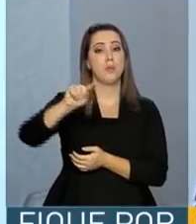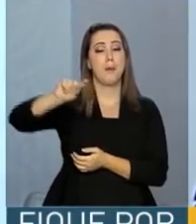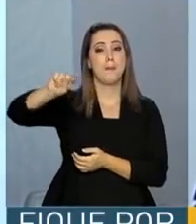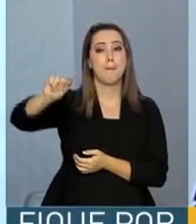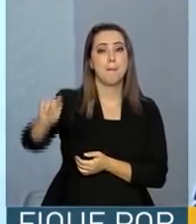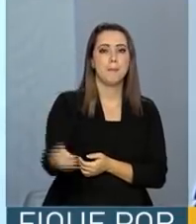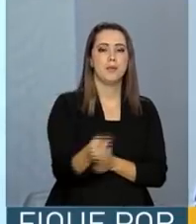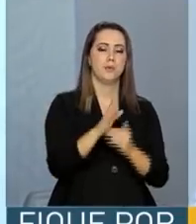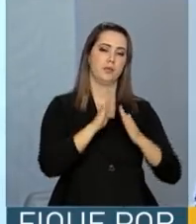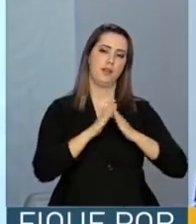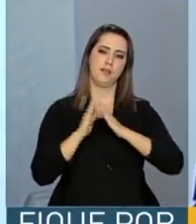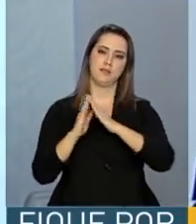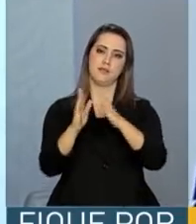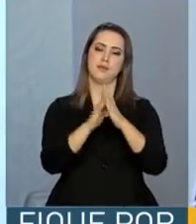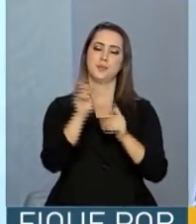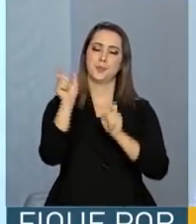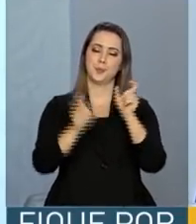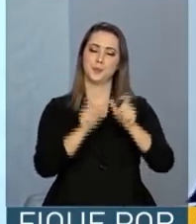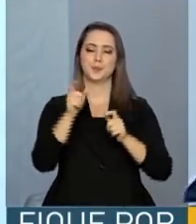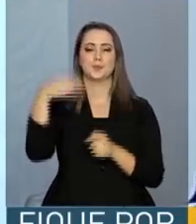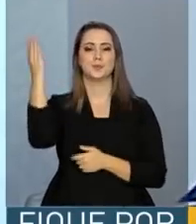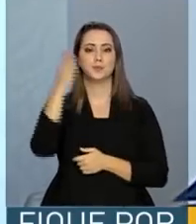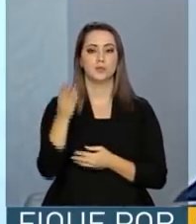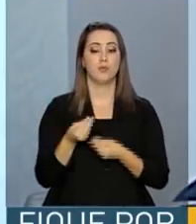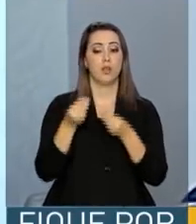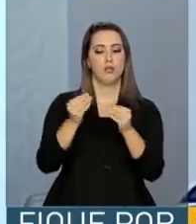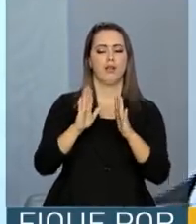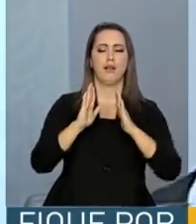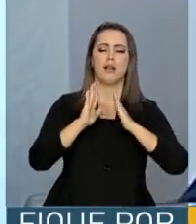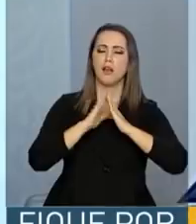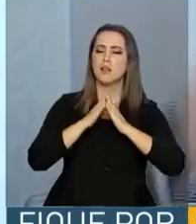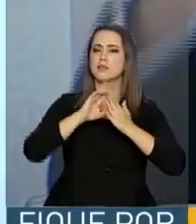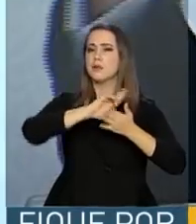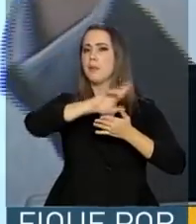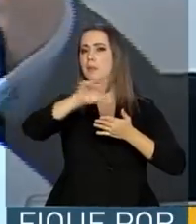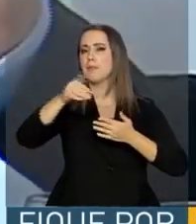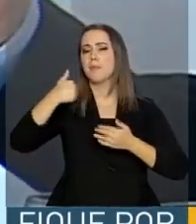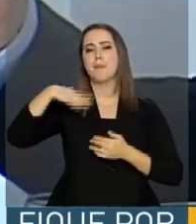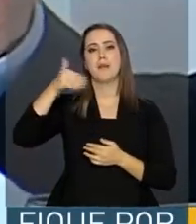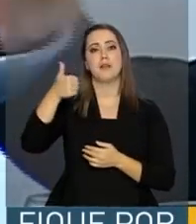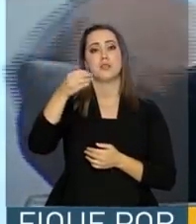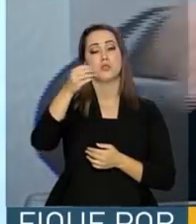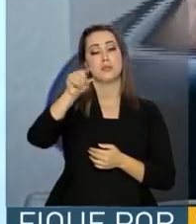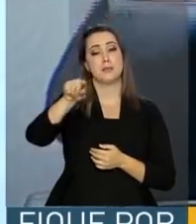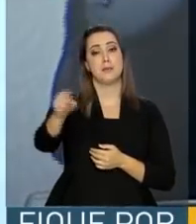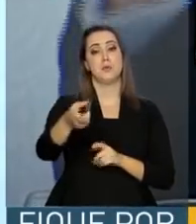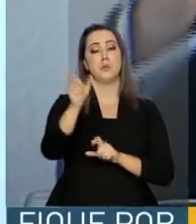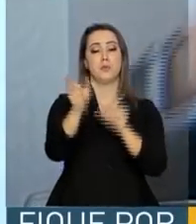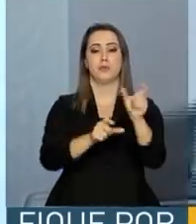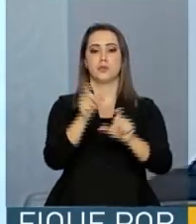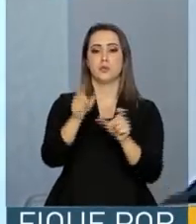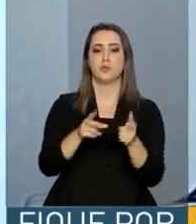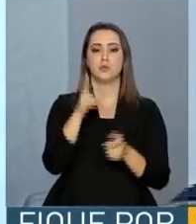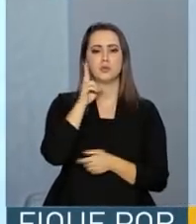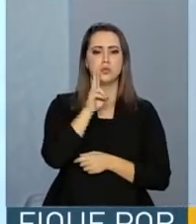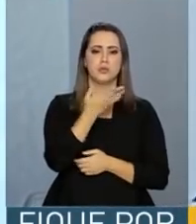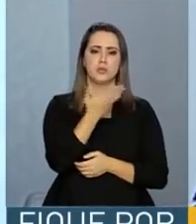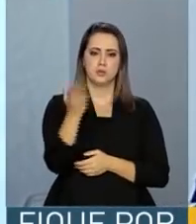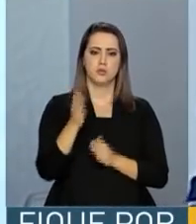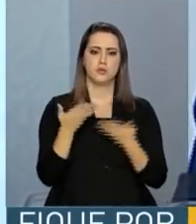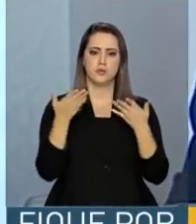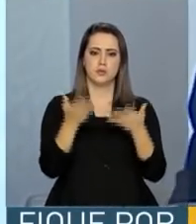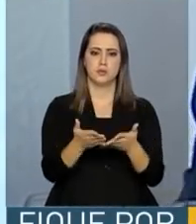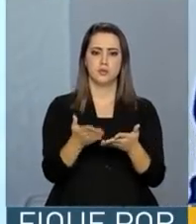casas para os brasileiros a dar teto portanto há mais 100 mil pessoas aliás se você vocês participaram